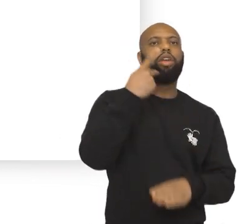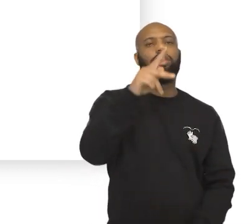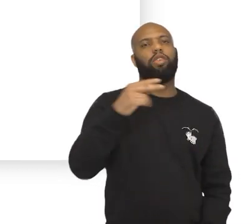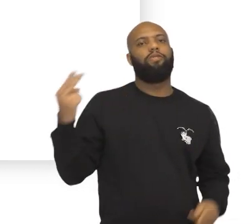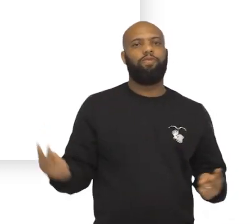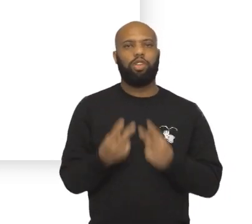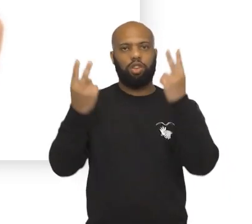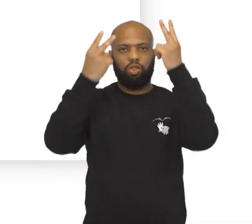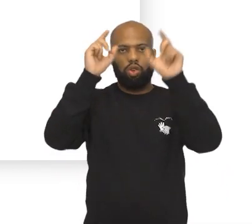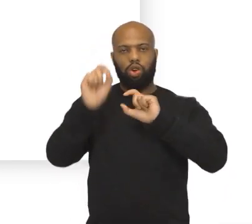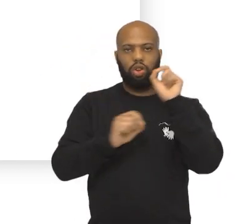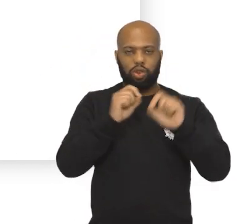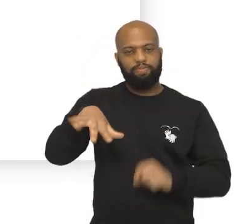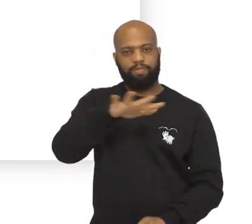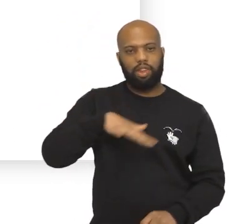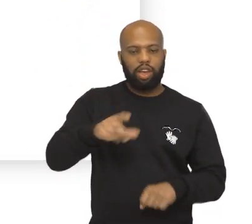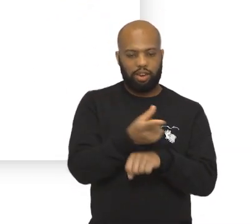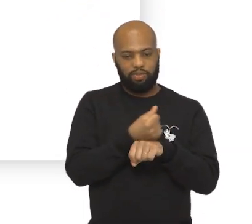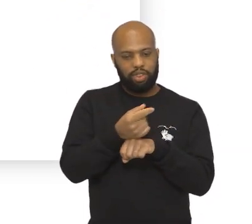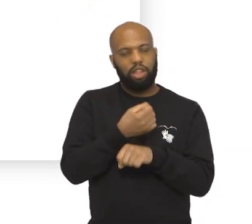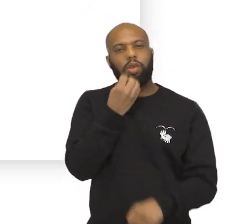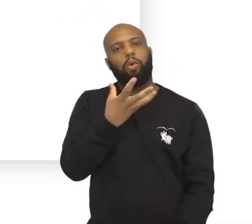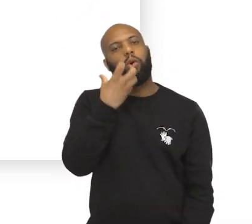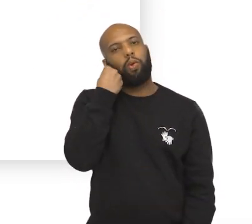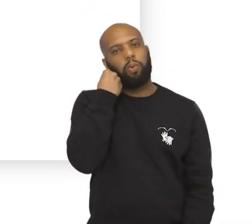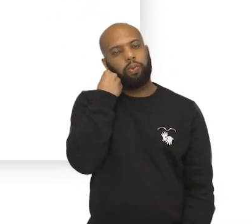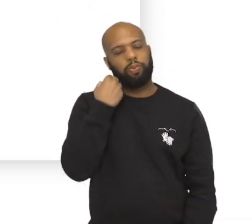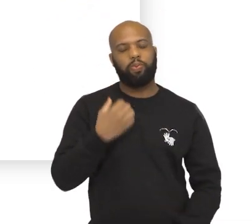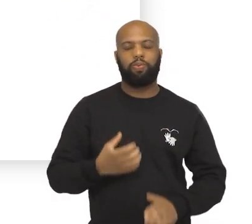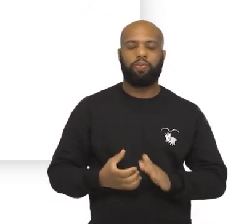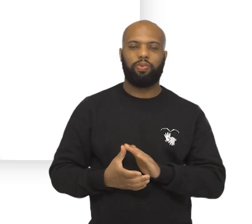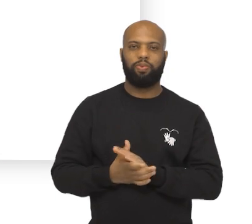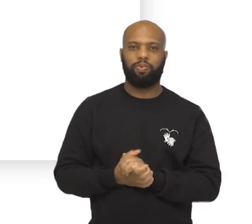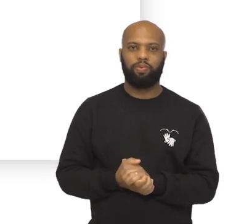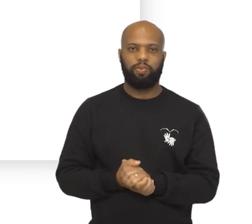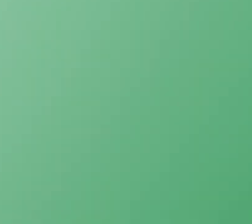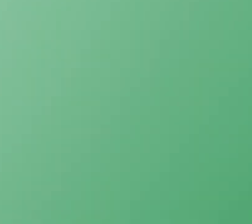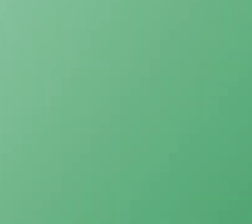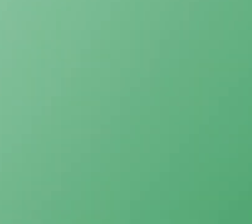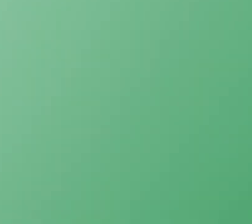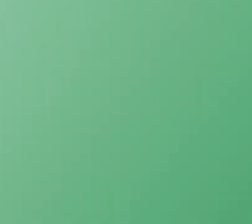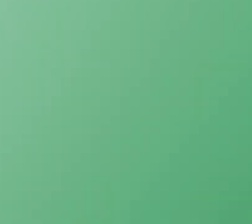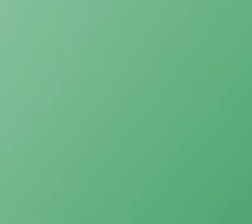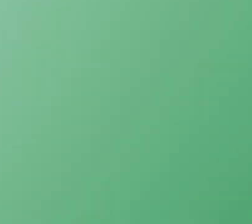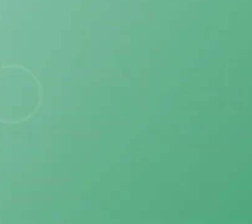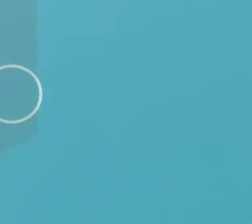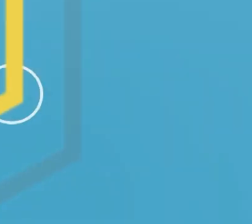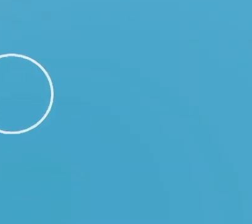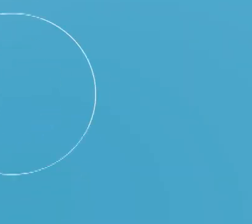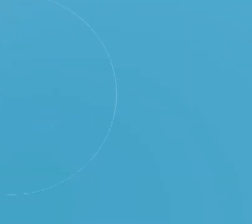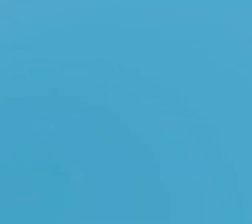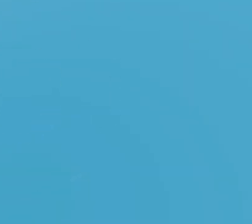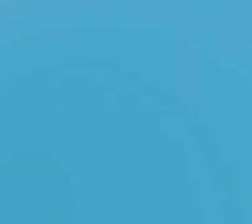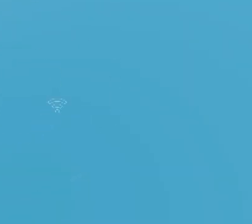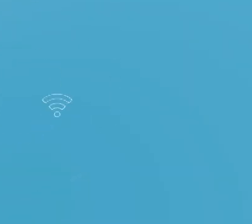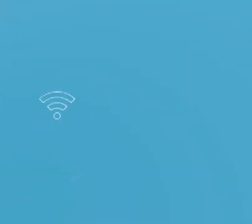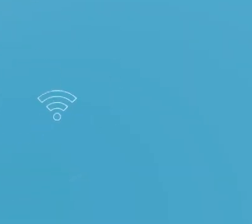certamente contribuirá para o seu sucesso no mercado financeiro bons lucros e